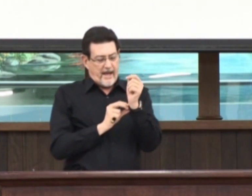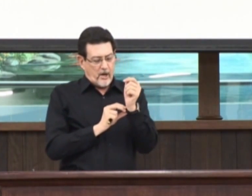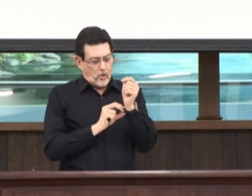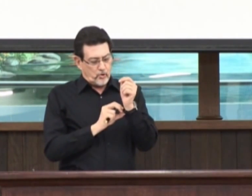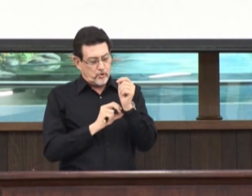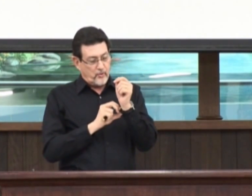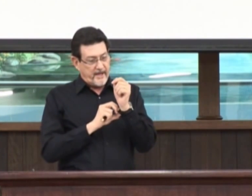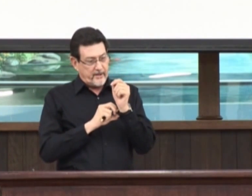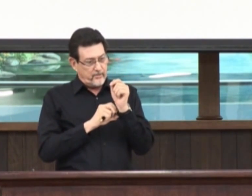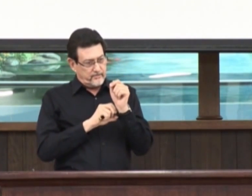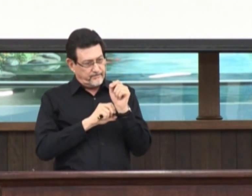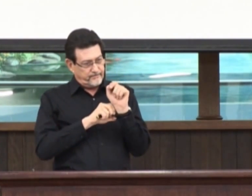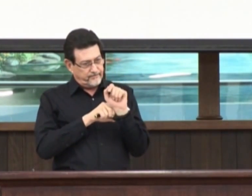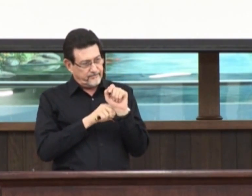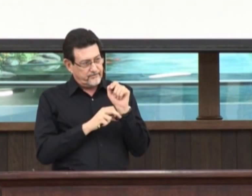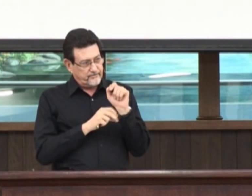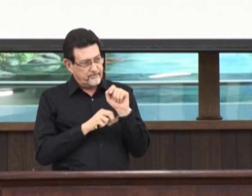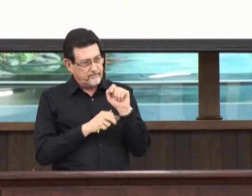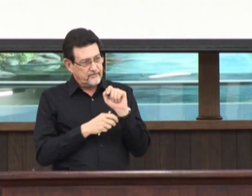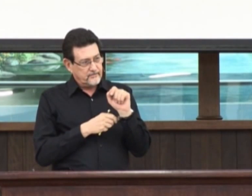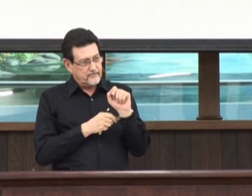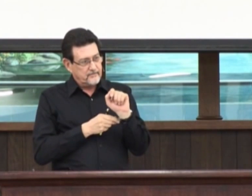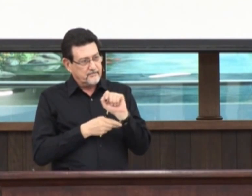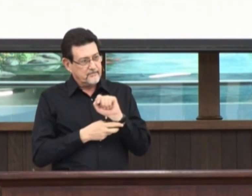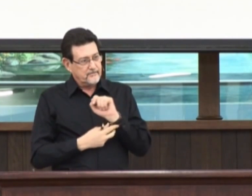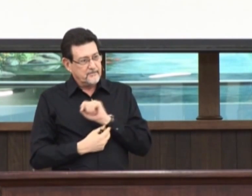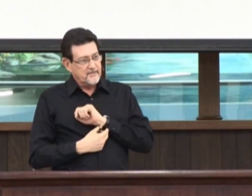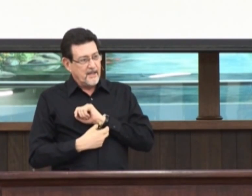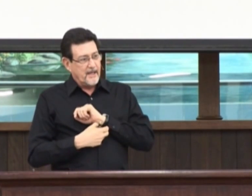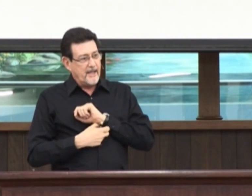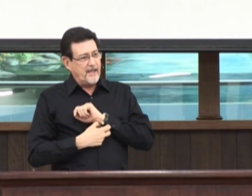Um relojoeiro